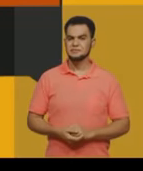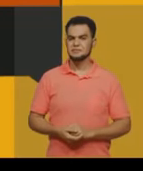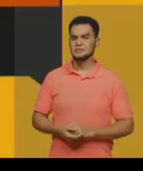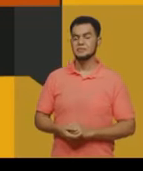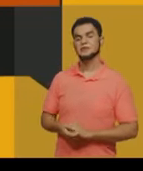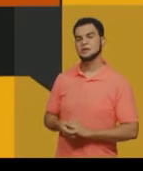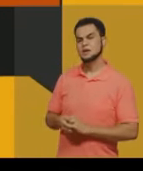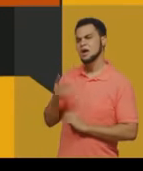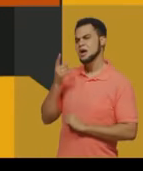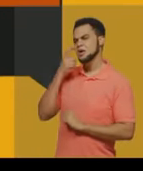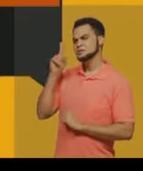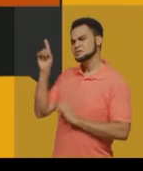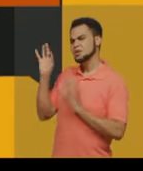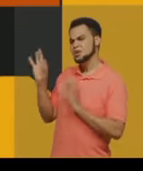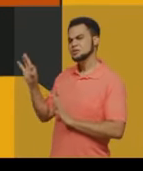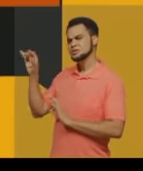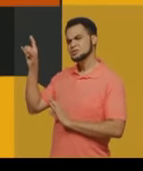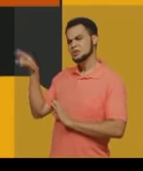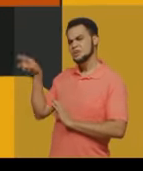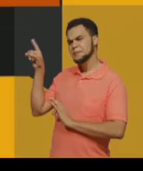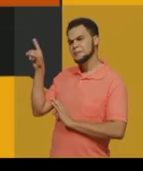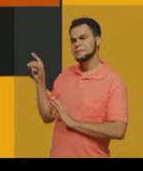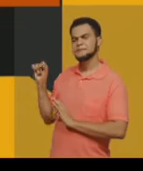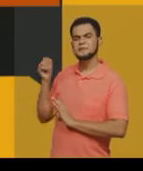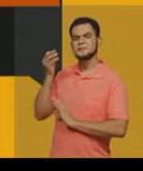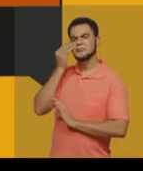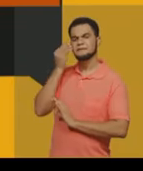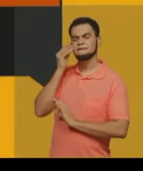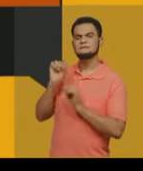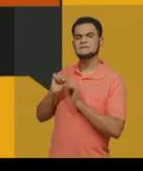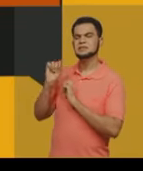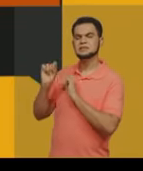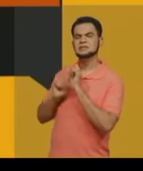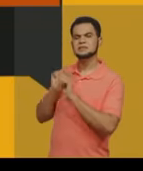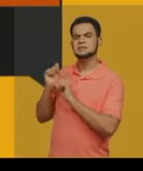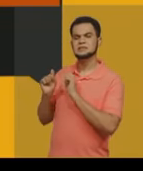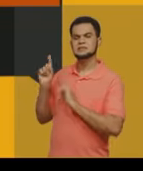que ele original está assim. Mas eu tentei fazer